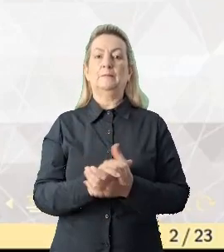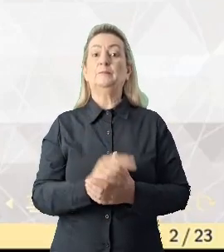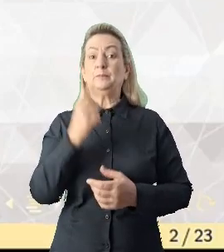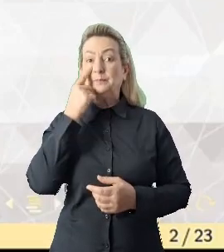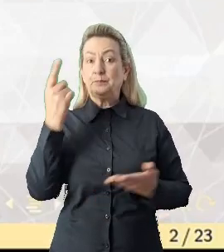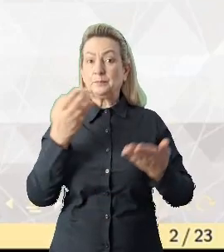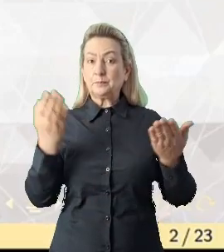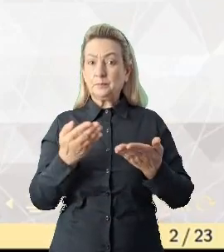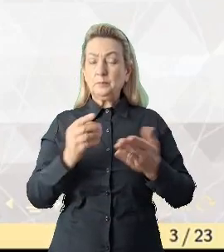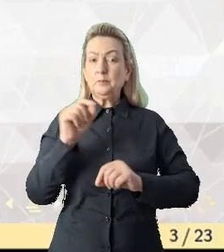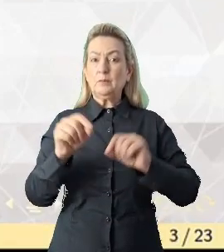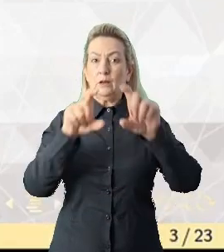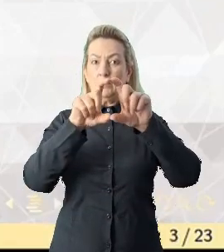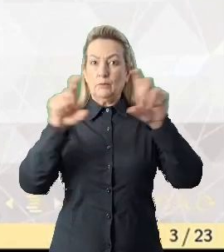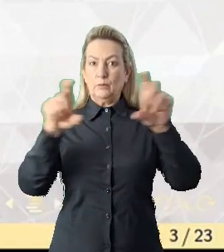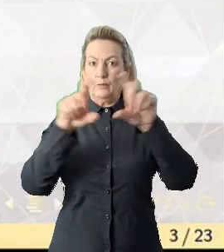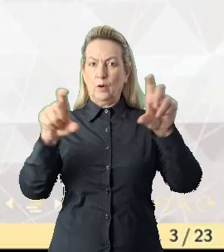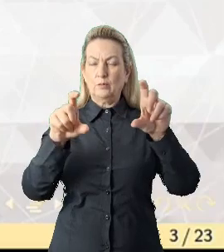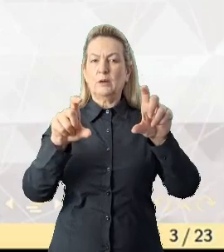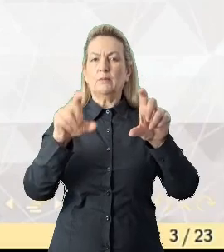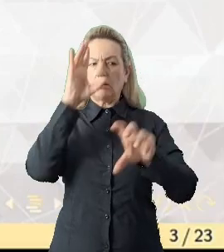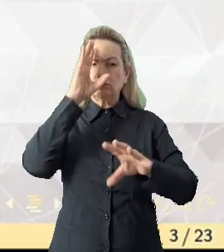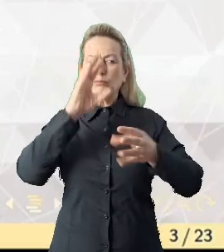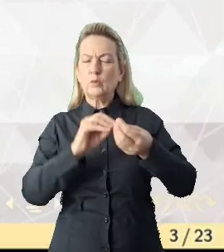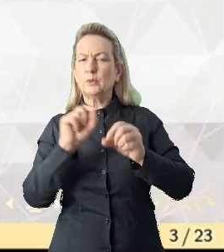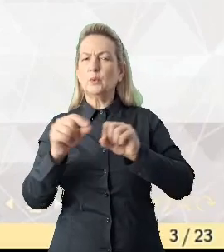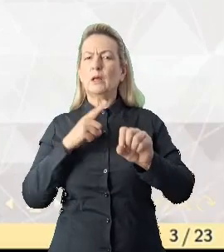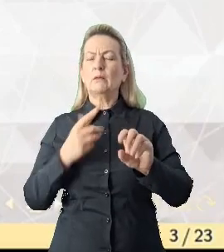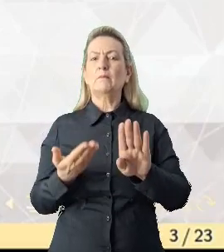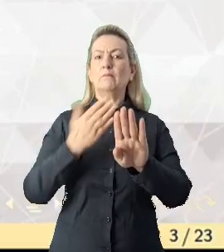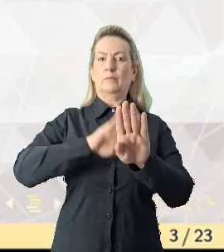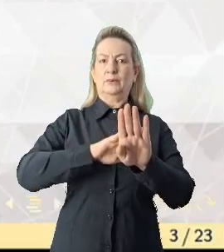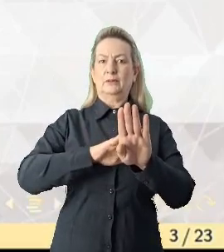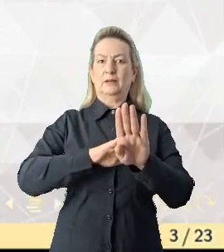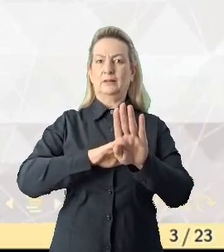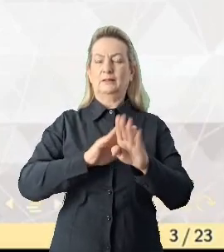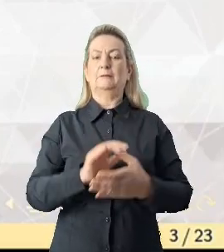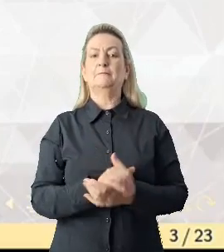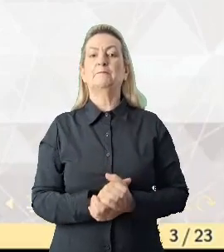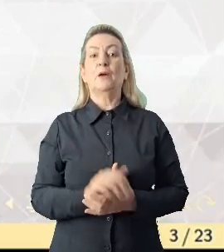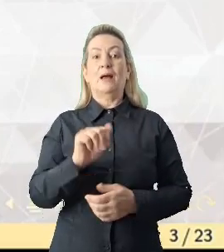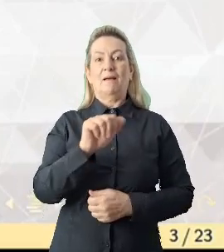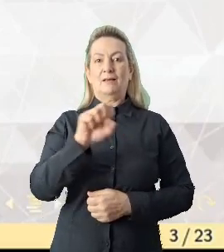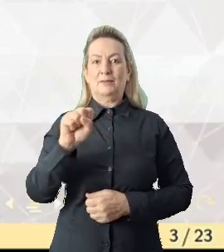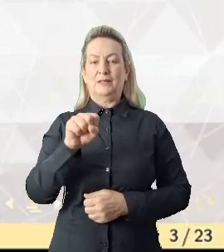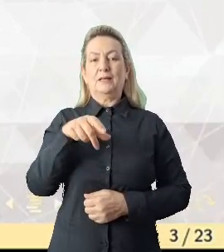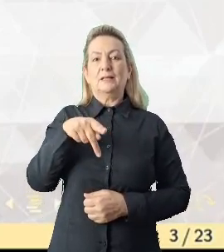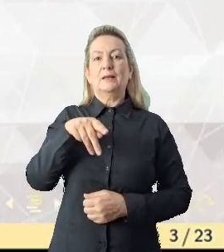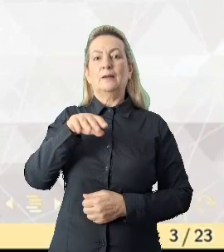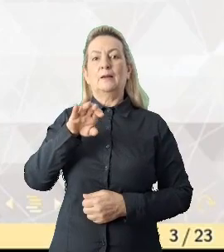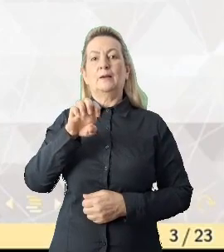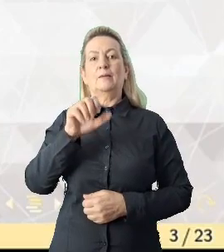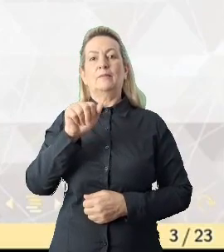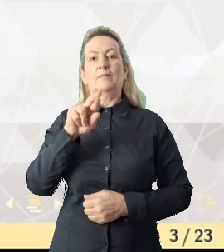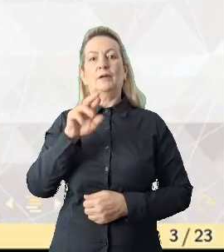simetria. Então, aqui nós vamos observar uma propriedade através de uma forma empírica para entender o fenômeno que está por trás